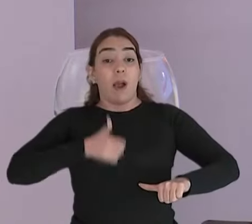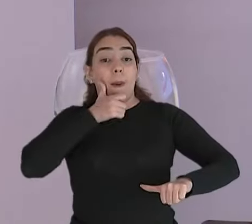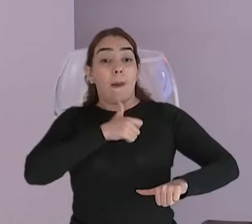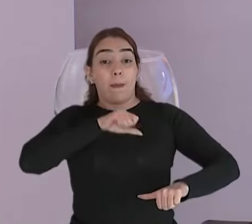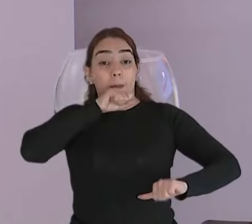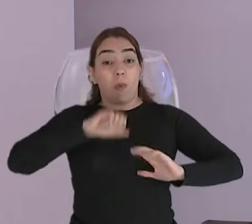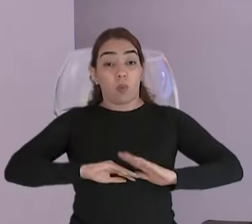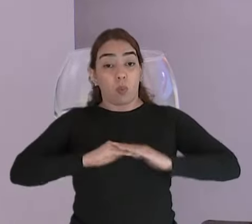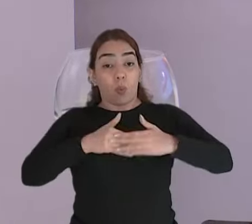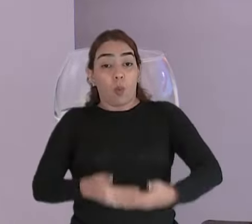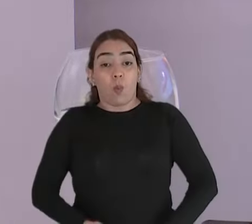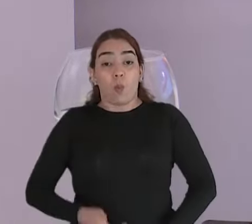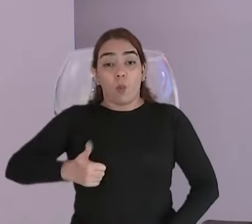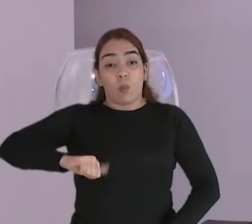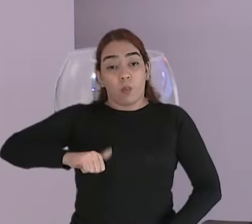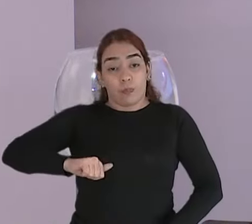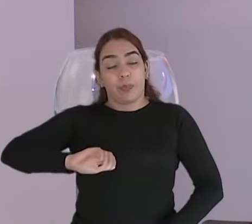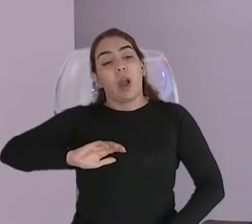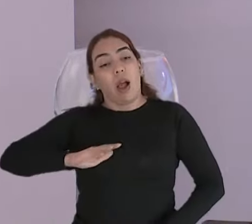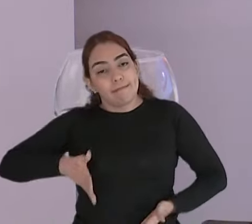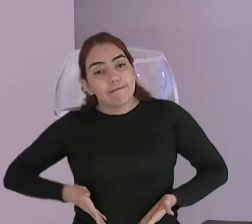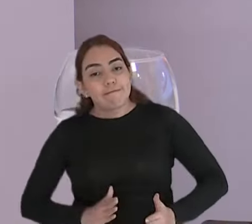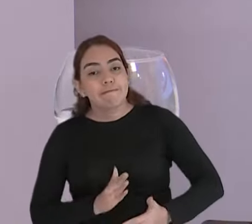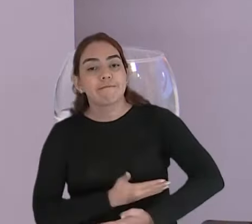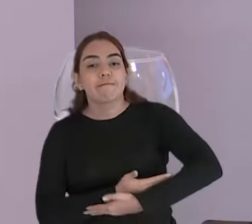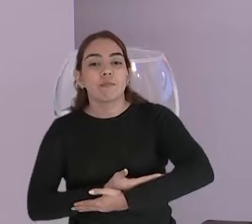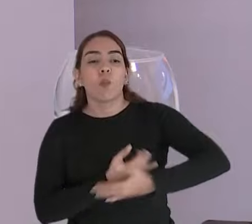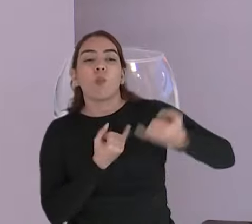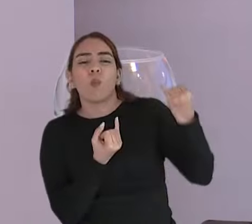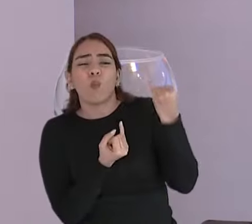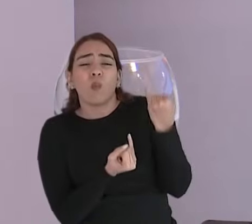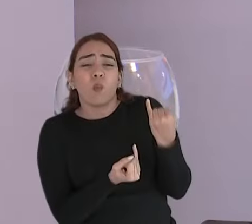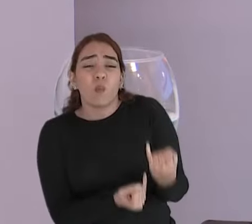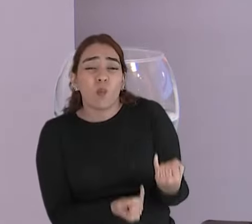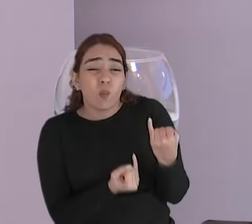ajudam essas crianças pequenas, esses prematuros extremos